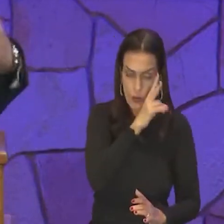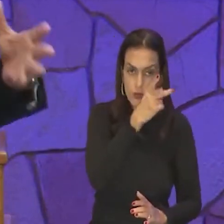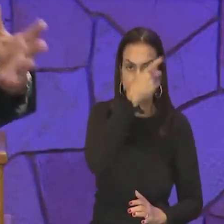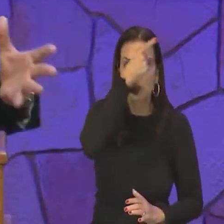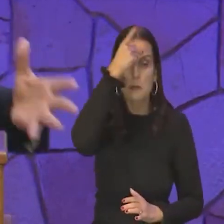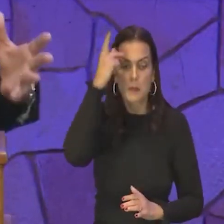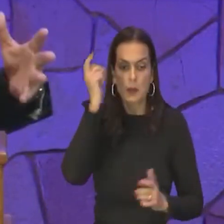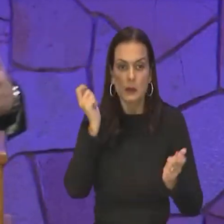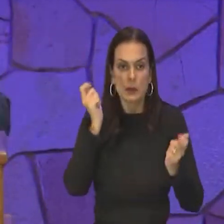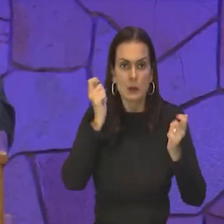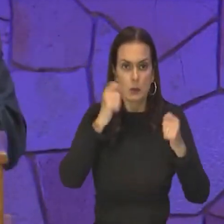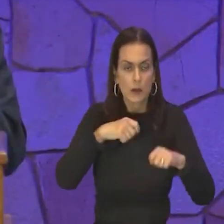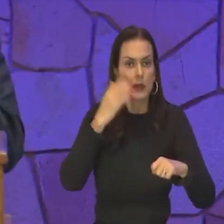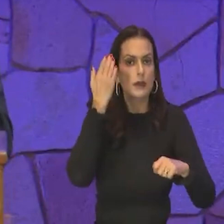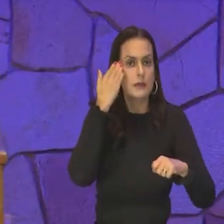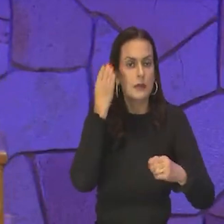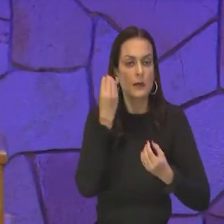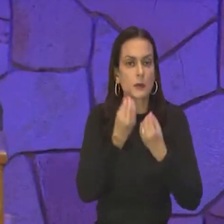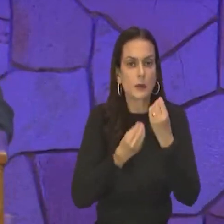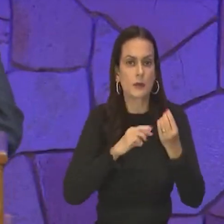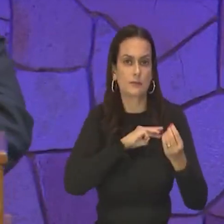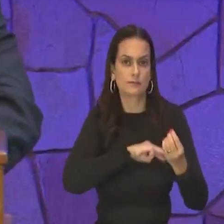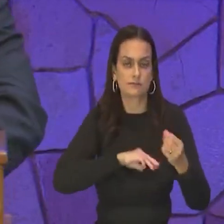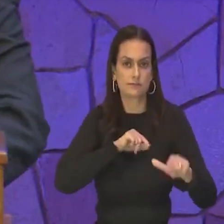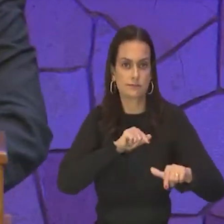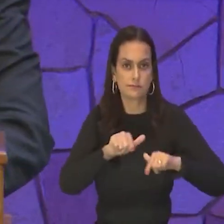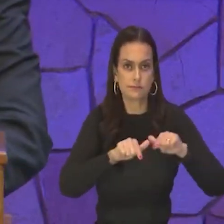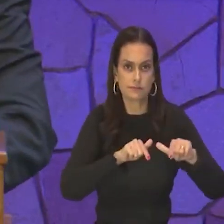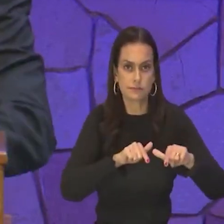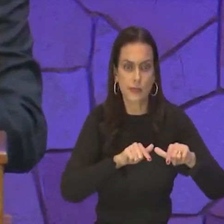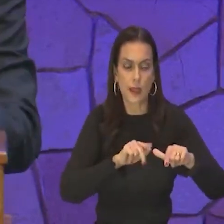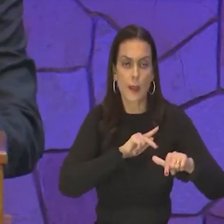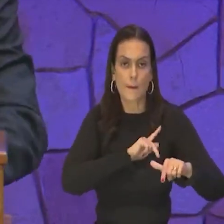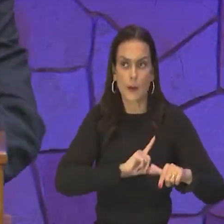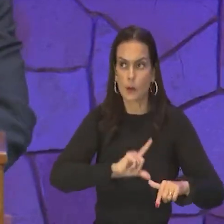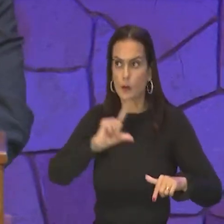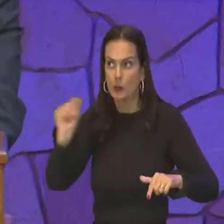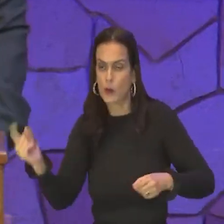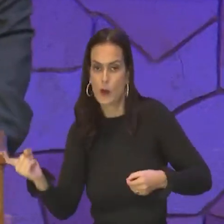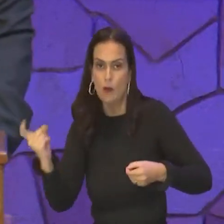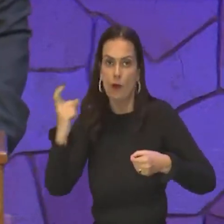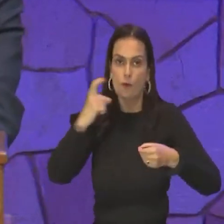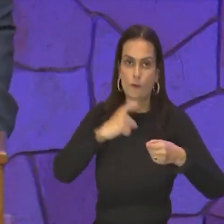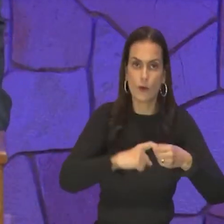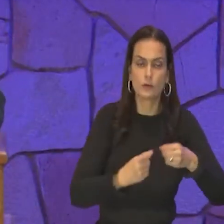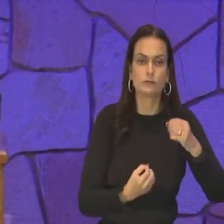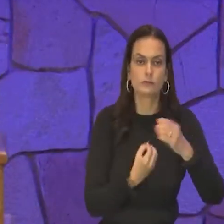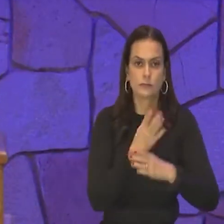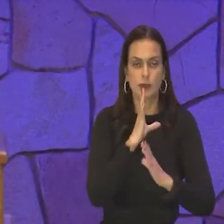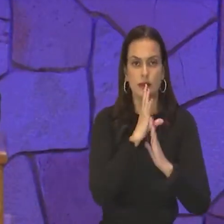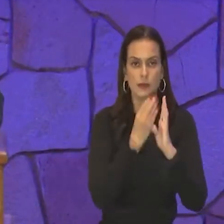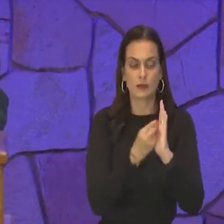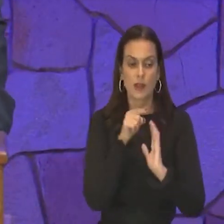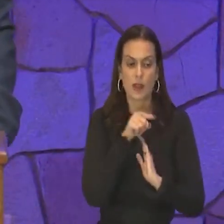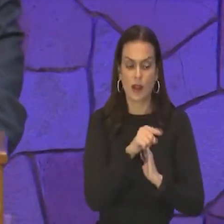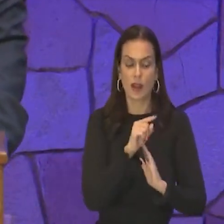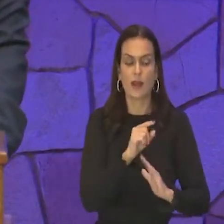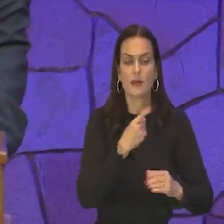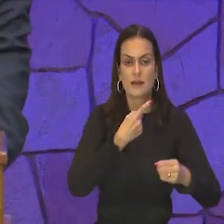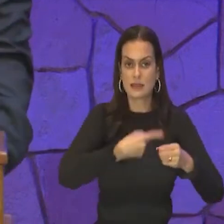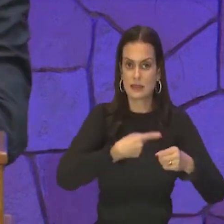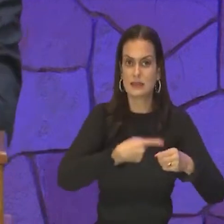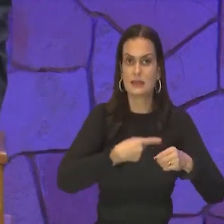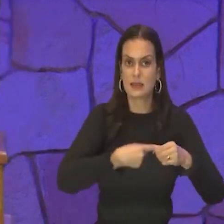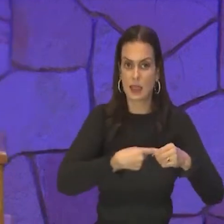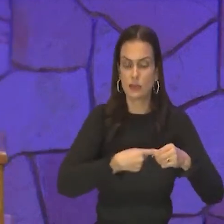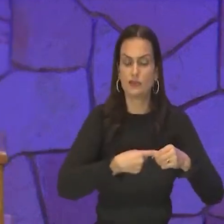inclusive capacitadas na obra missionária, e ele sai, ele volta, estabelece uma igreja, e ali em Éfeso, uma cidade marcada